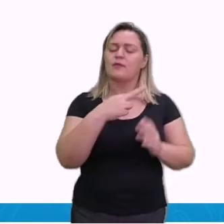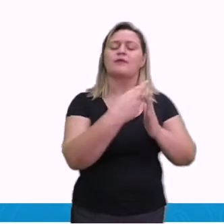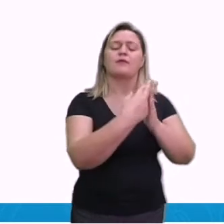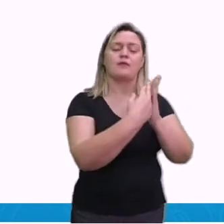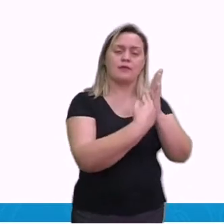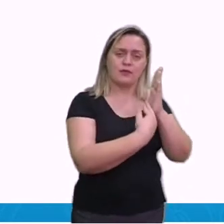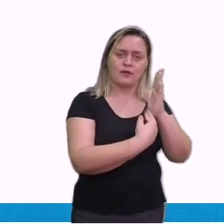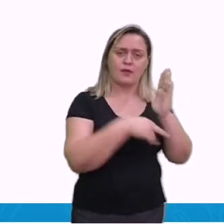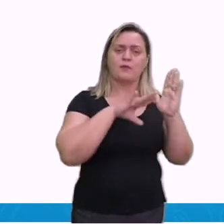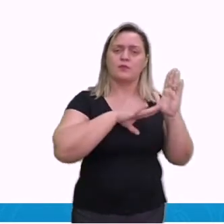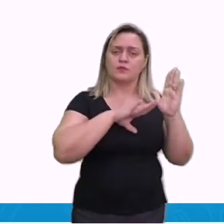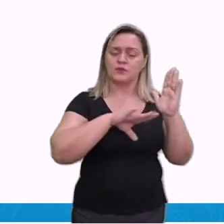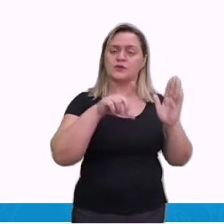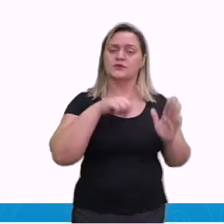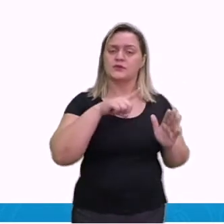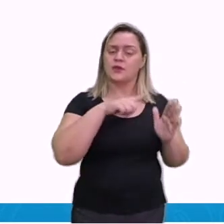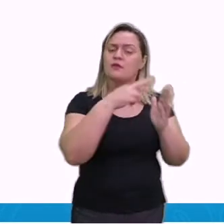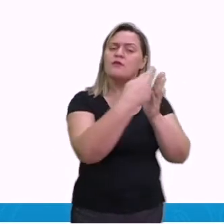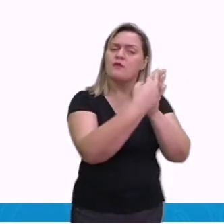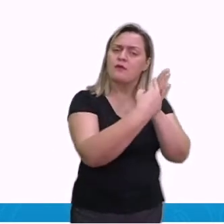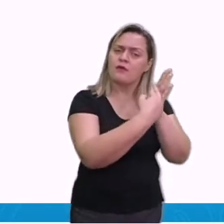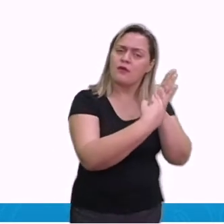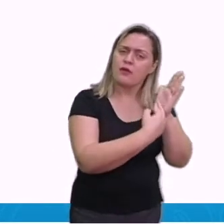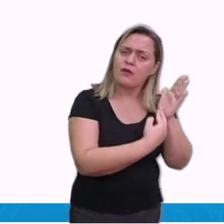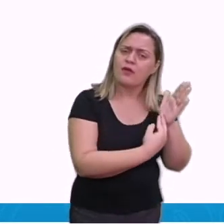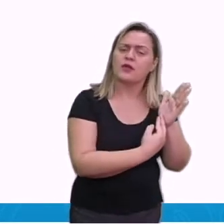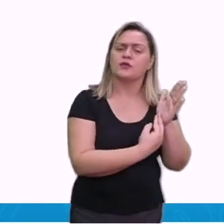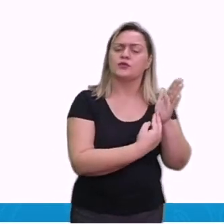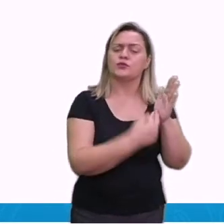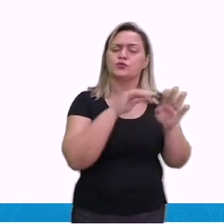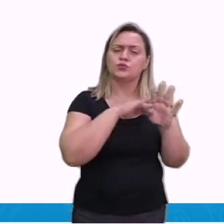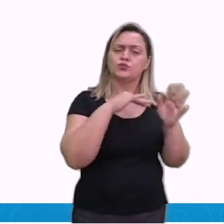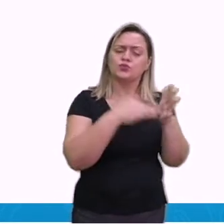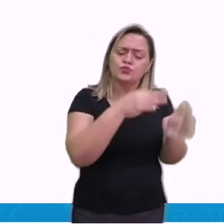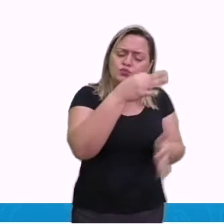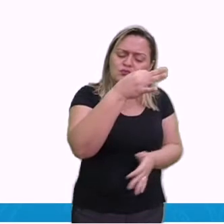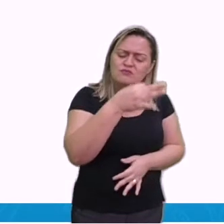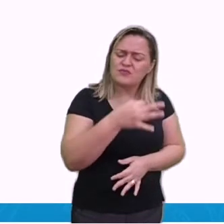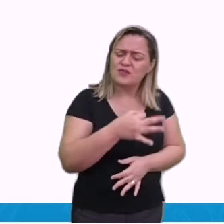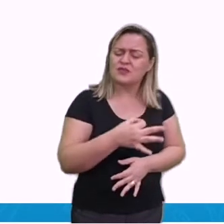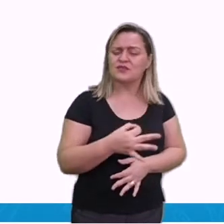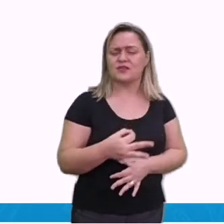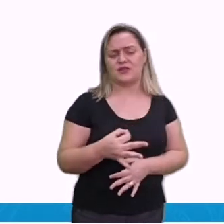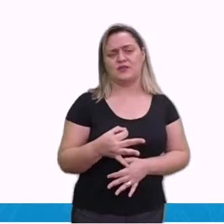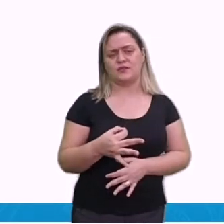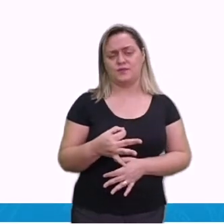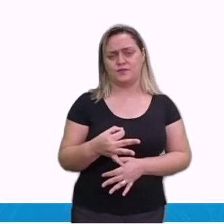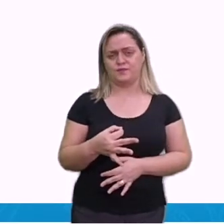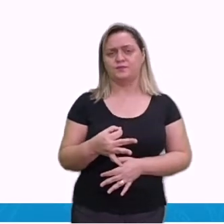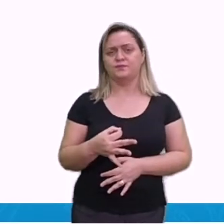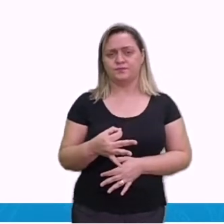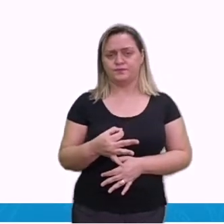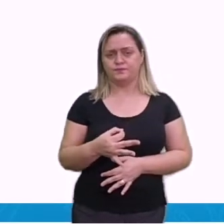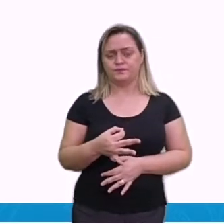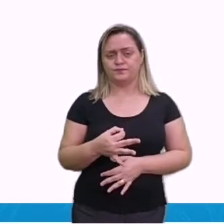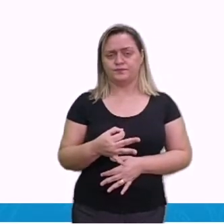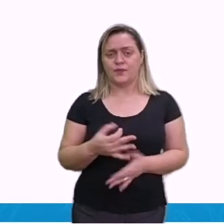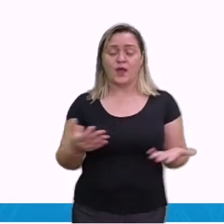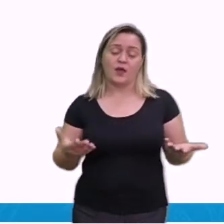portuguesa ela disponibiliza para a gente o porquê de cada coisa. Então, se você tem dúvidas, se você